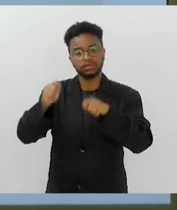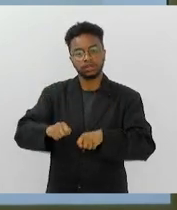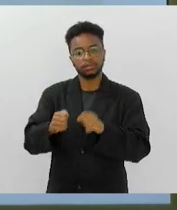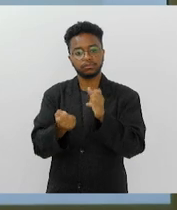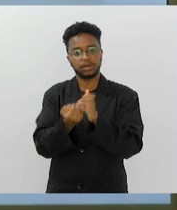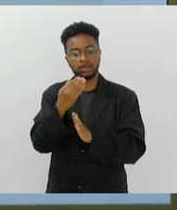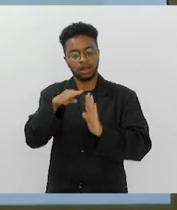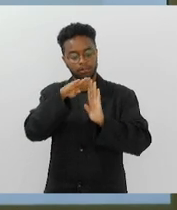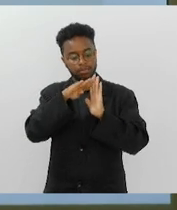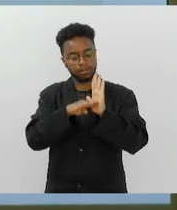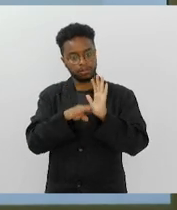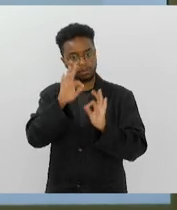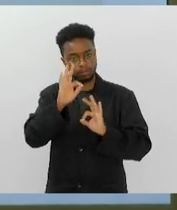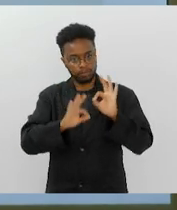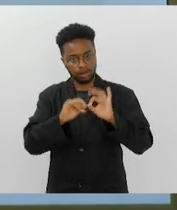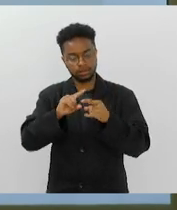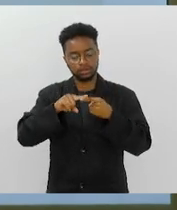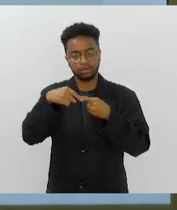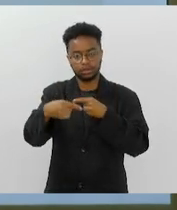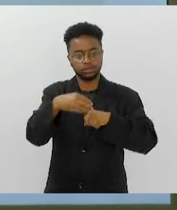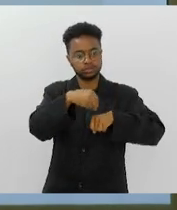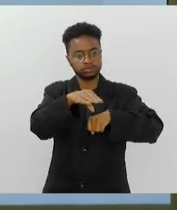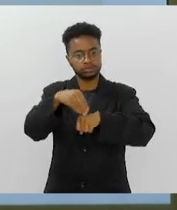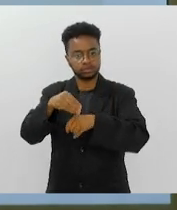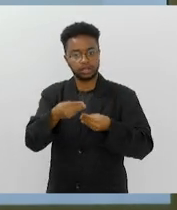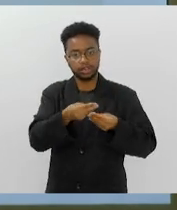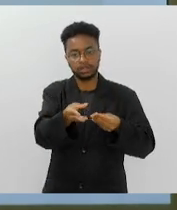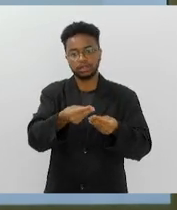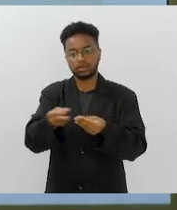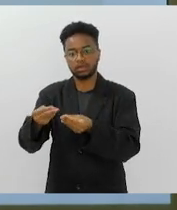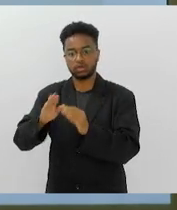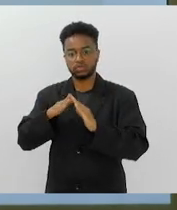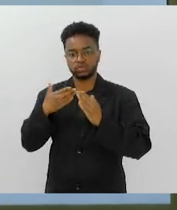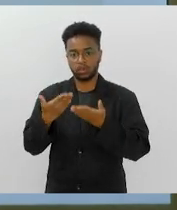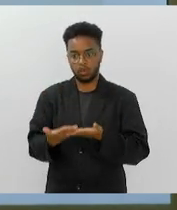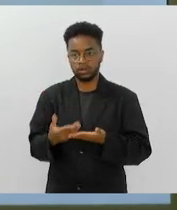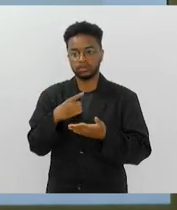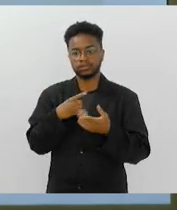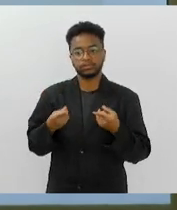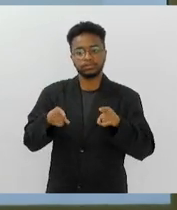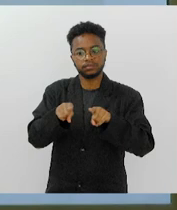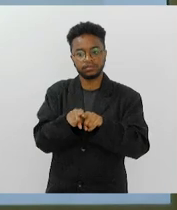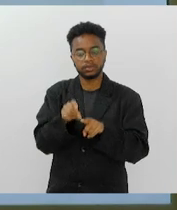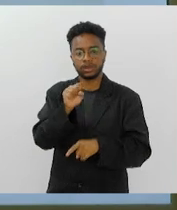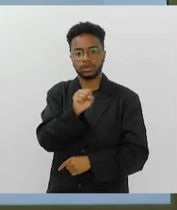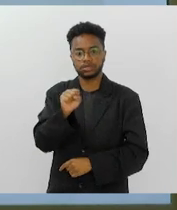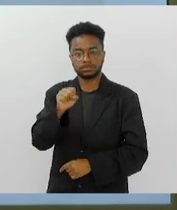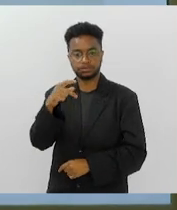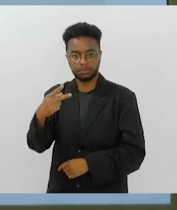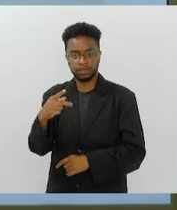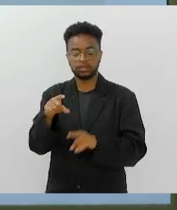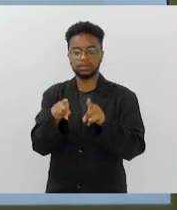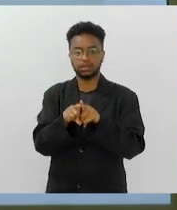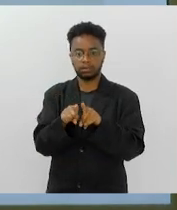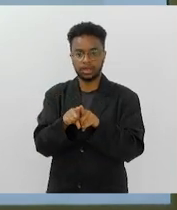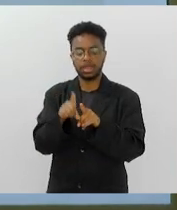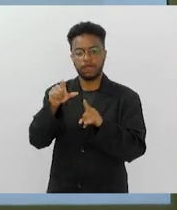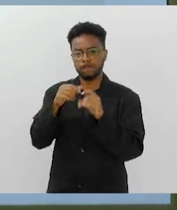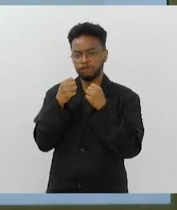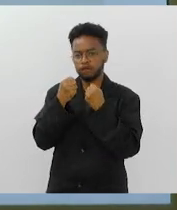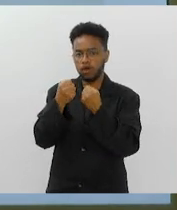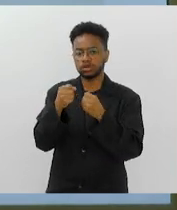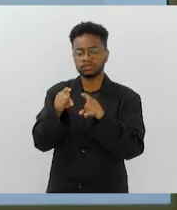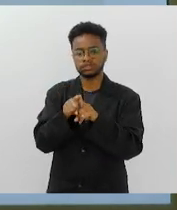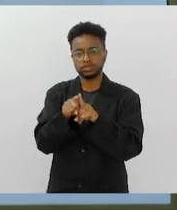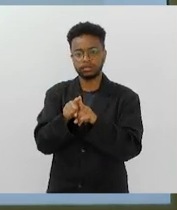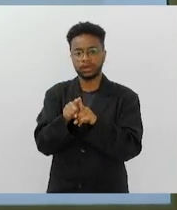contingência e depois replicar para as escolas. A parceria com a SSP, a Segurança Pública, também ela é muito forte, ela vem se consolidando